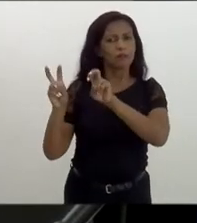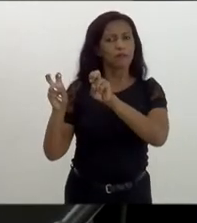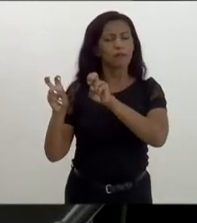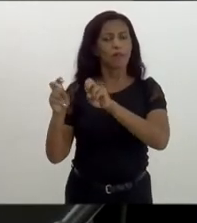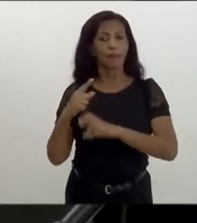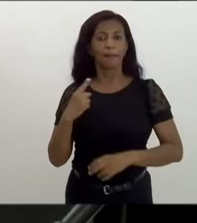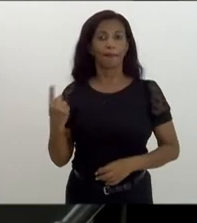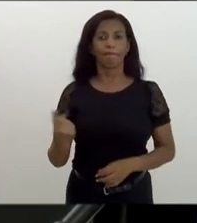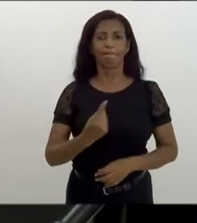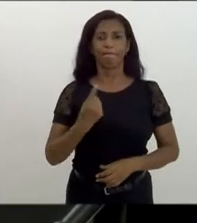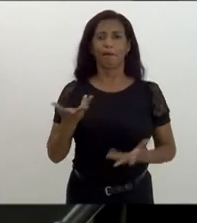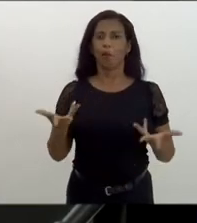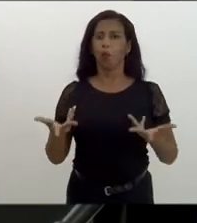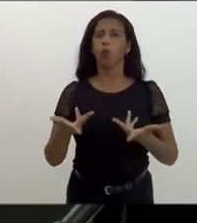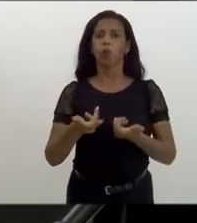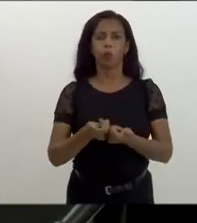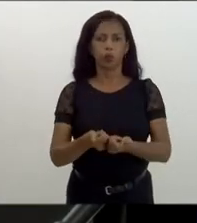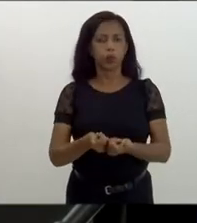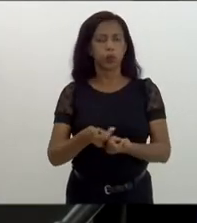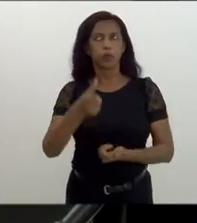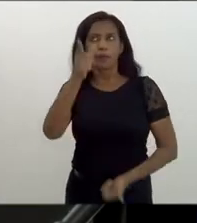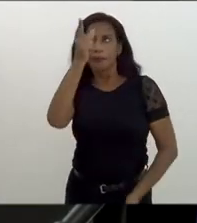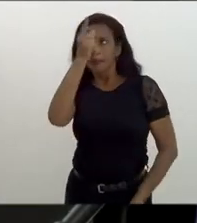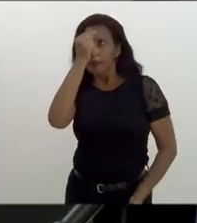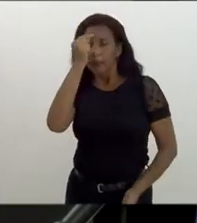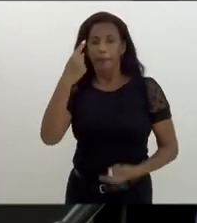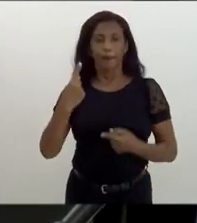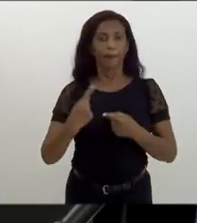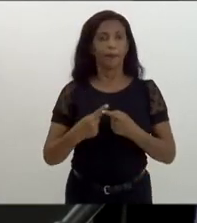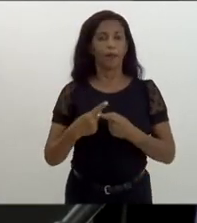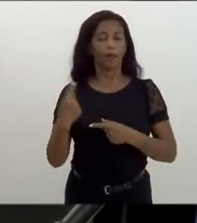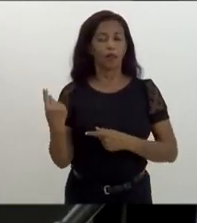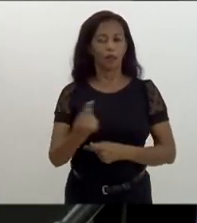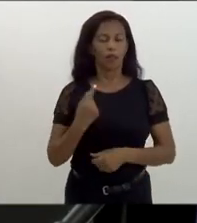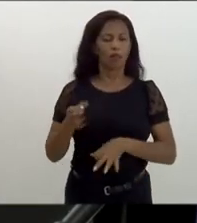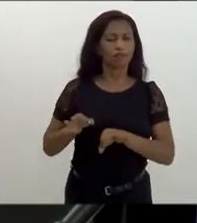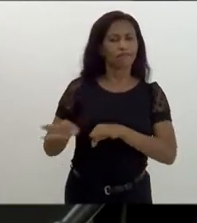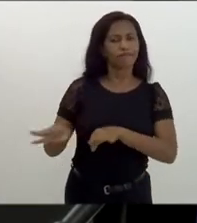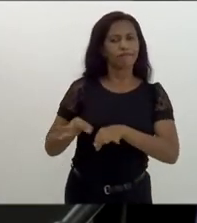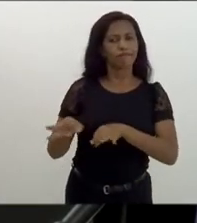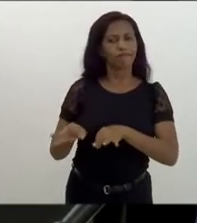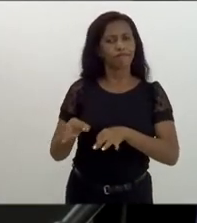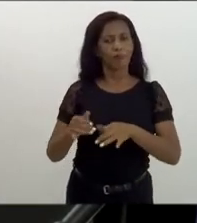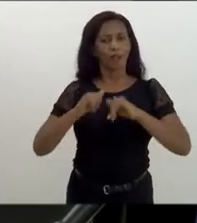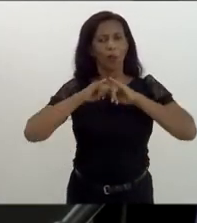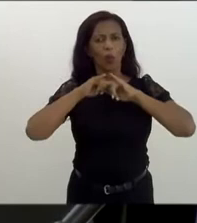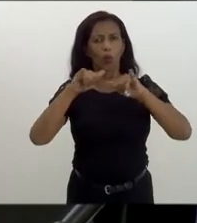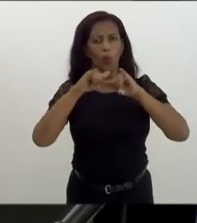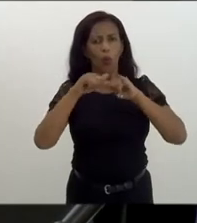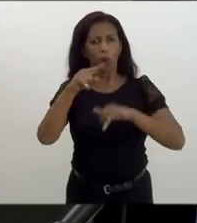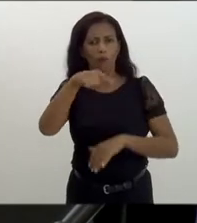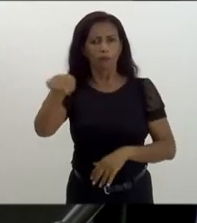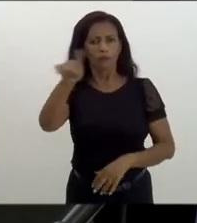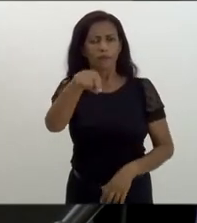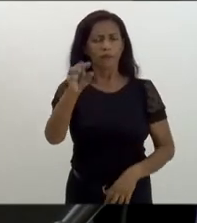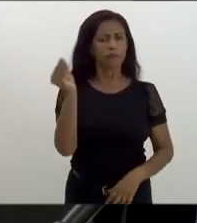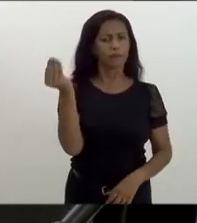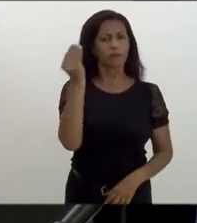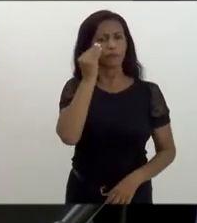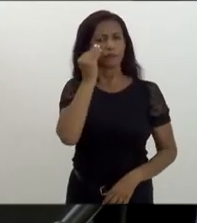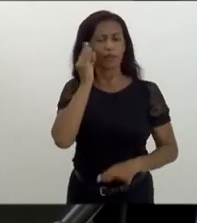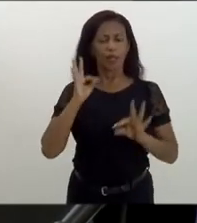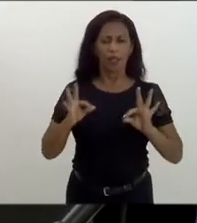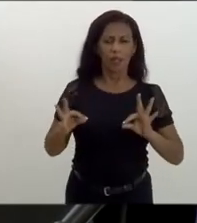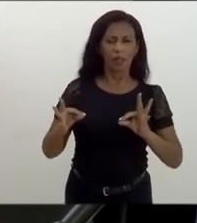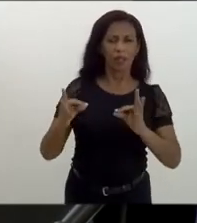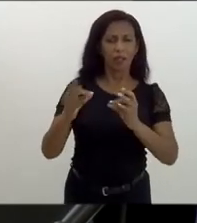para nós é maravilhoso porque nós vamos alguma forma transmitir aos telespectadores e